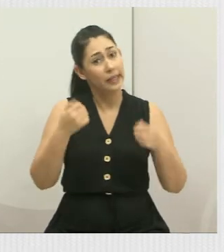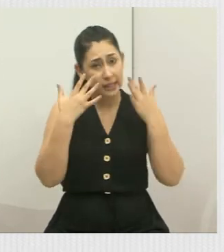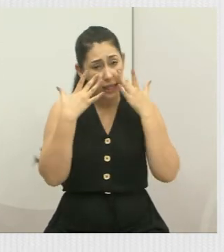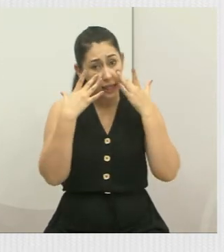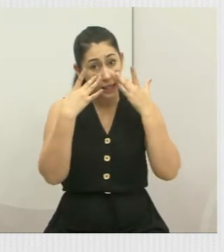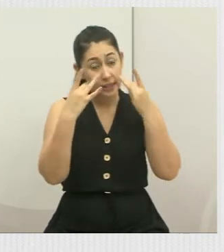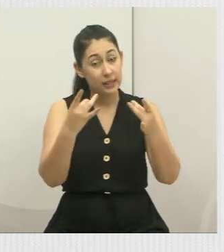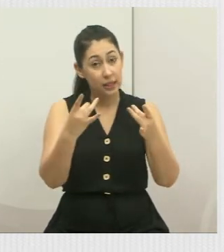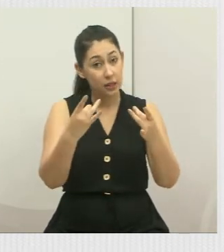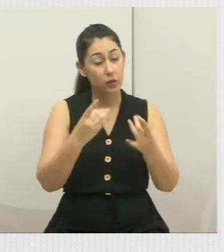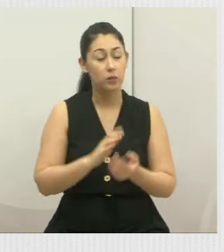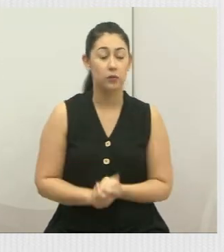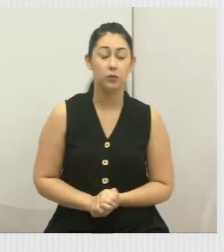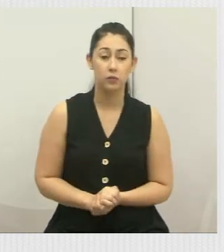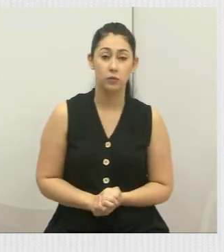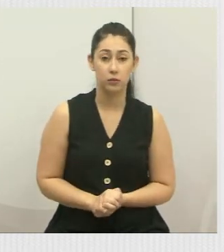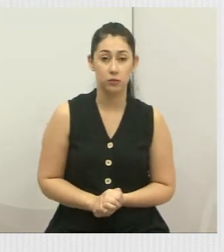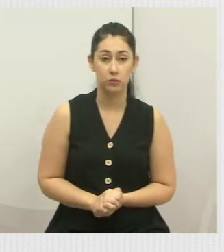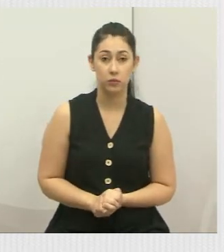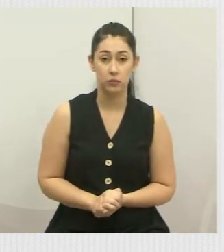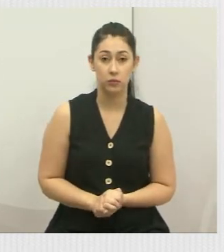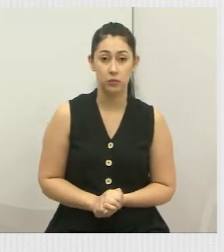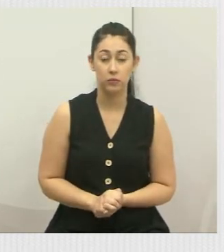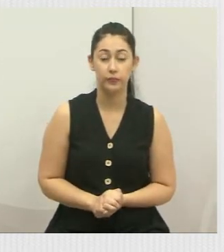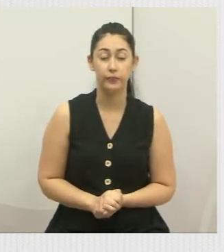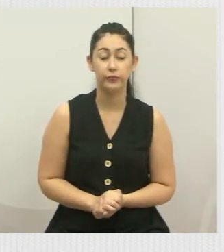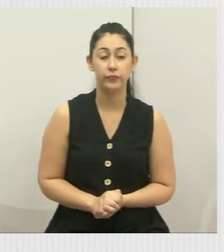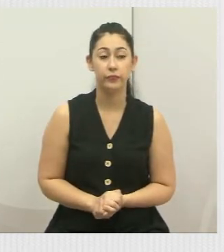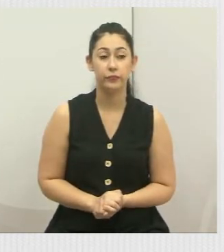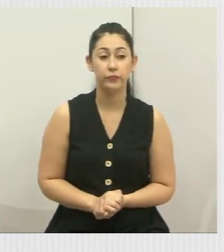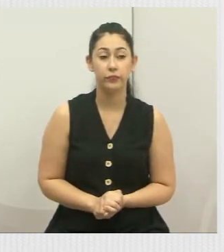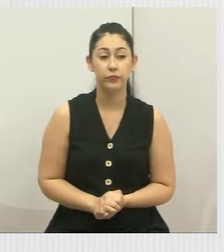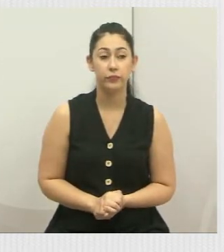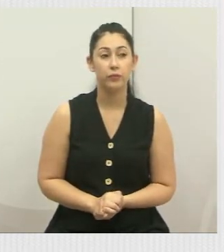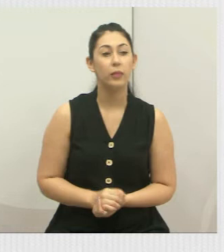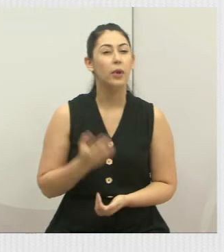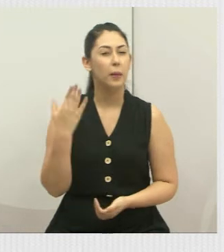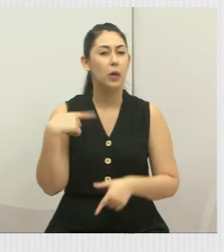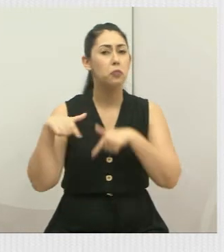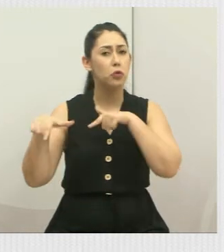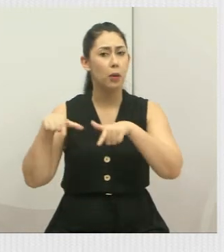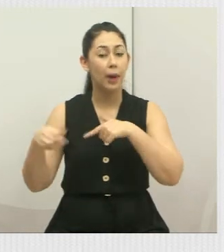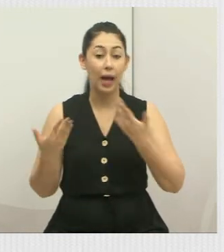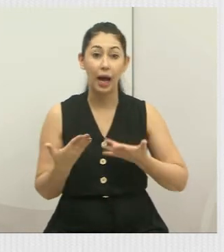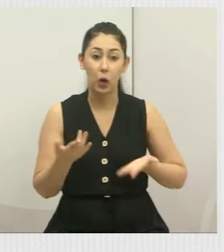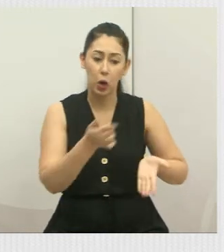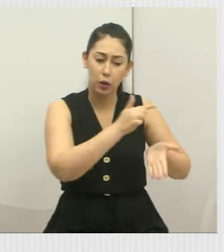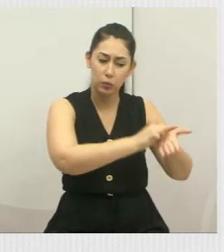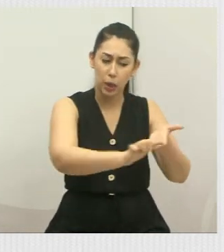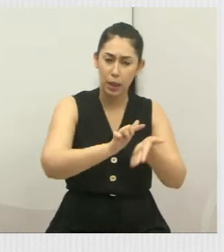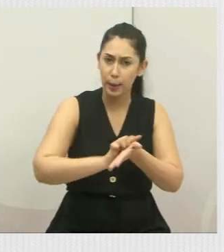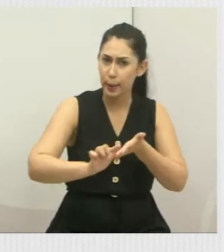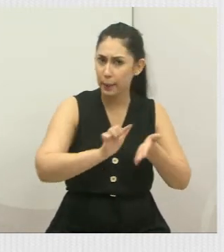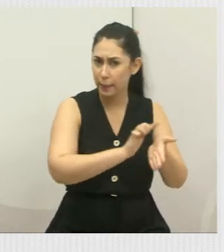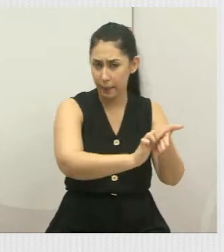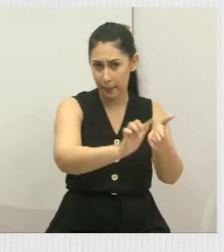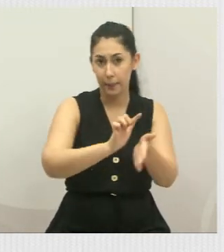às palavras-chave, as palavras importantes dessas perguntas. Antes foi poda e varrição, aqui é o resíduo da